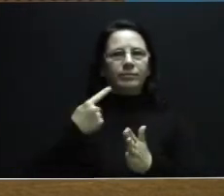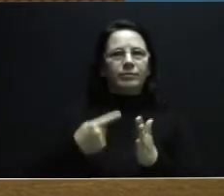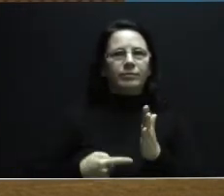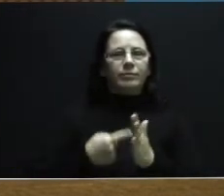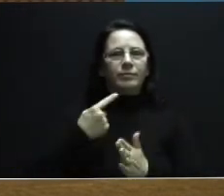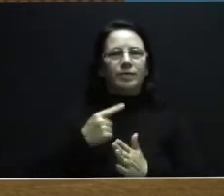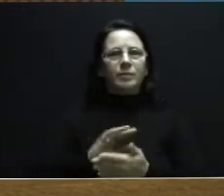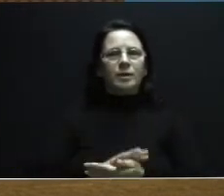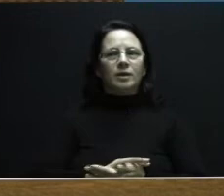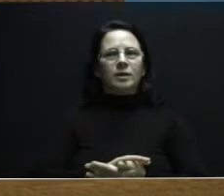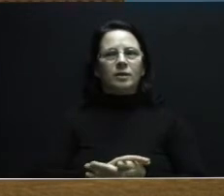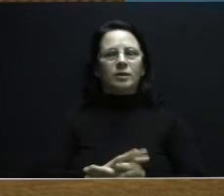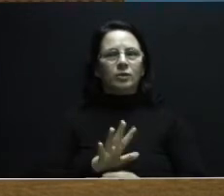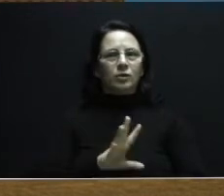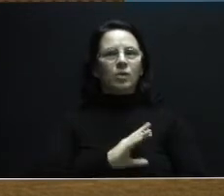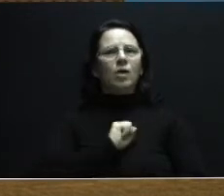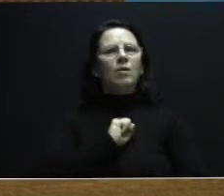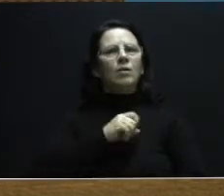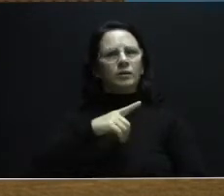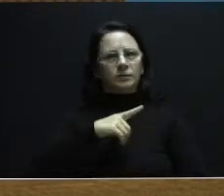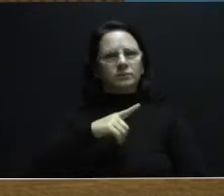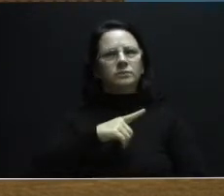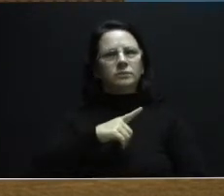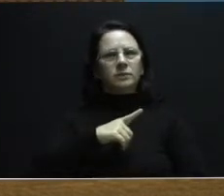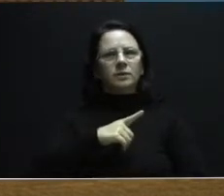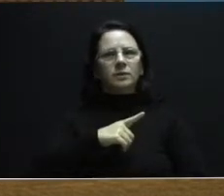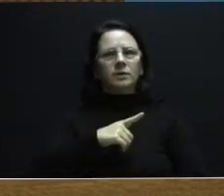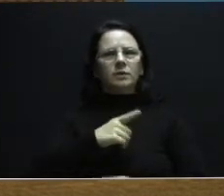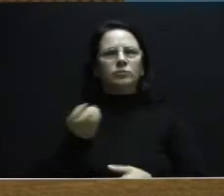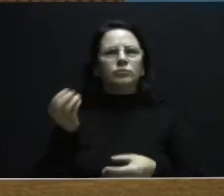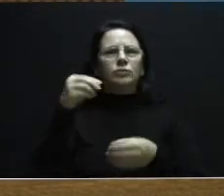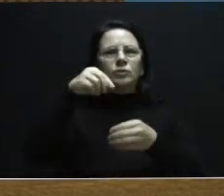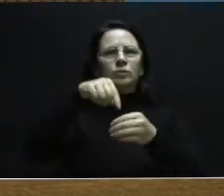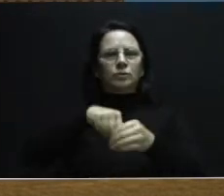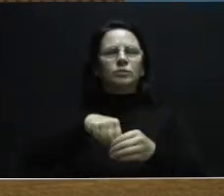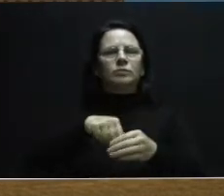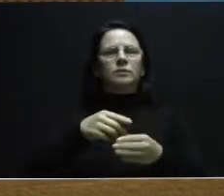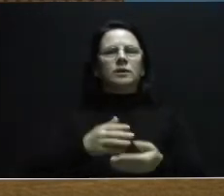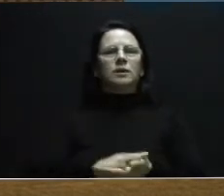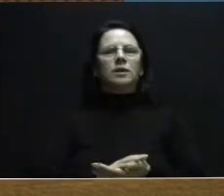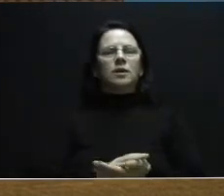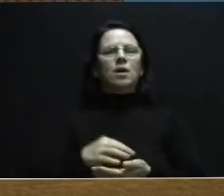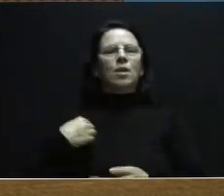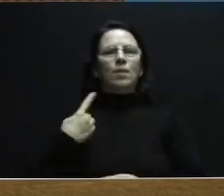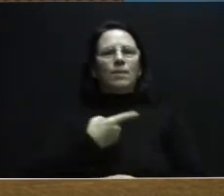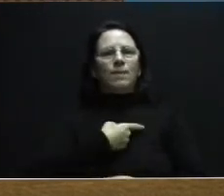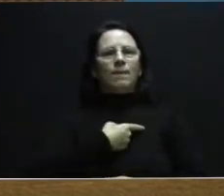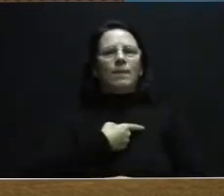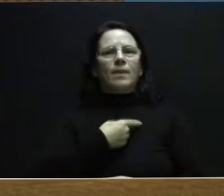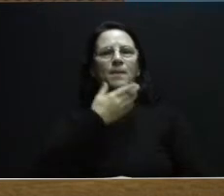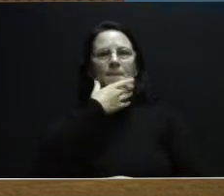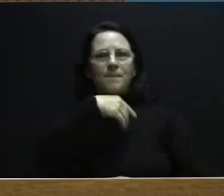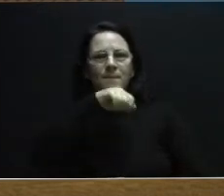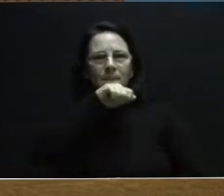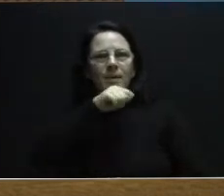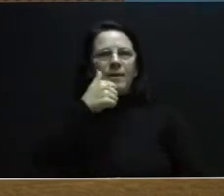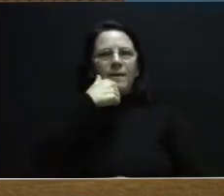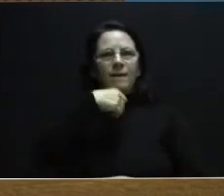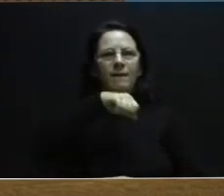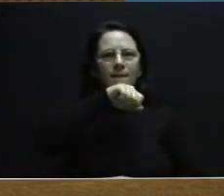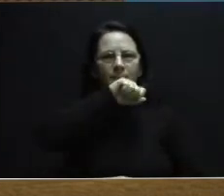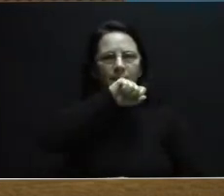a primeira manifestação de amor que a gente tem é quando a gente nasce, que os pais são plena alegria,